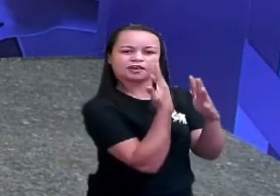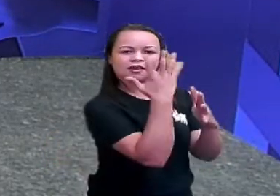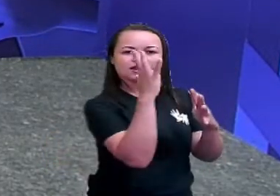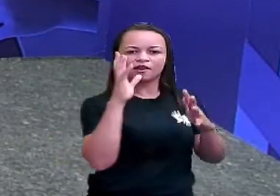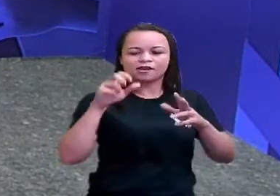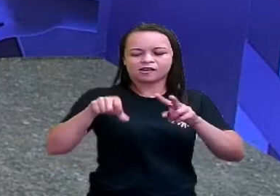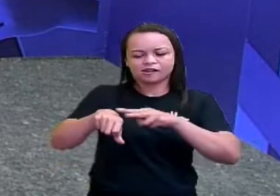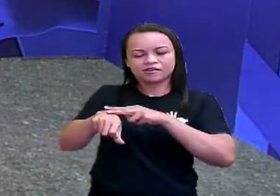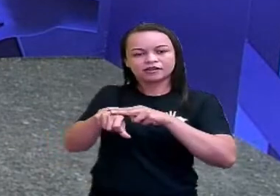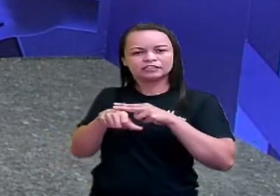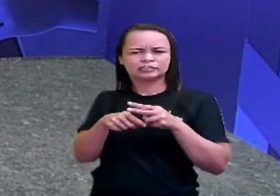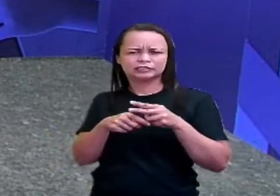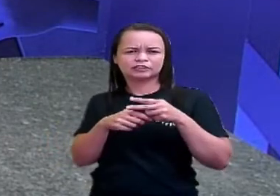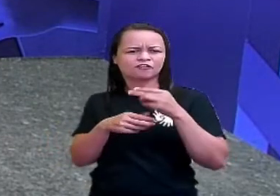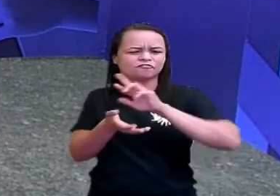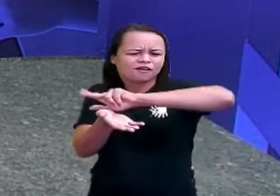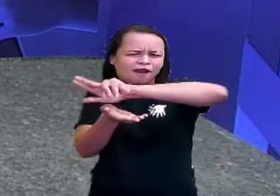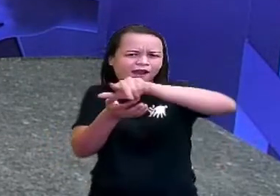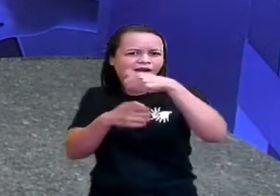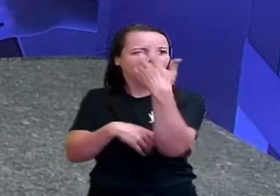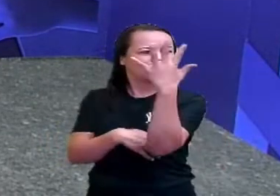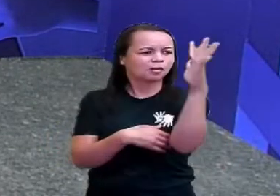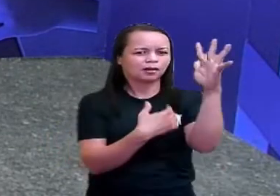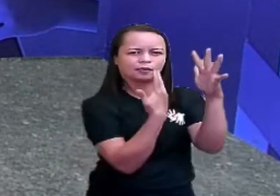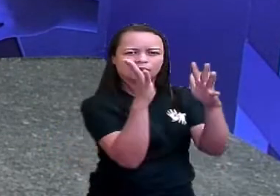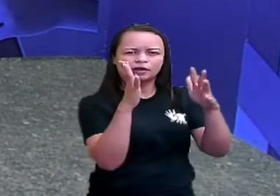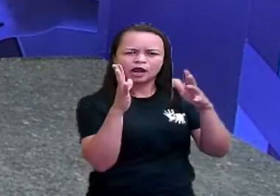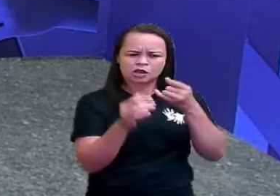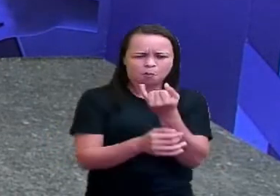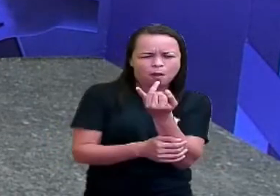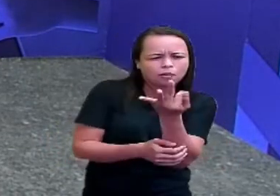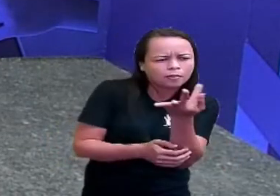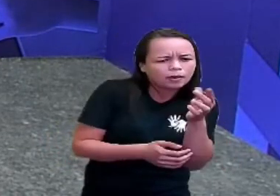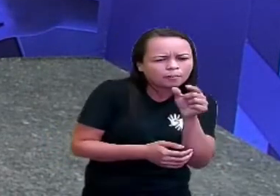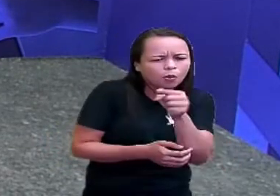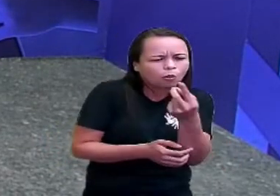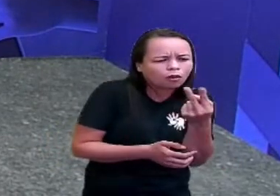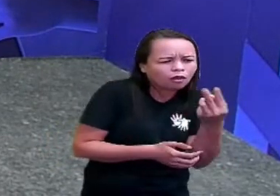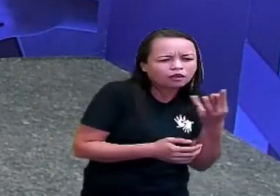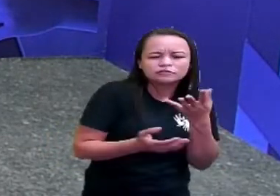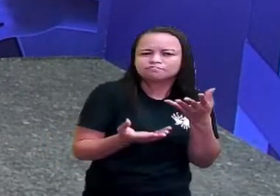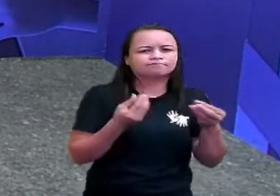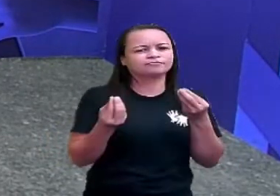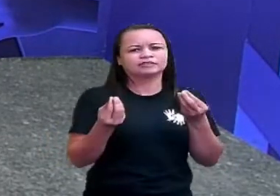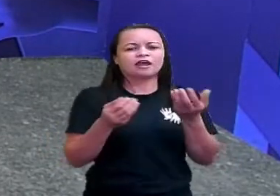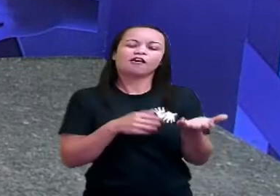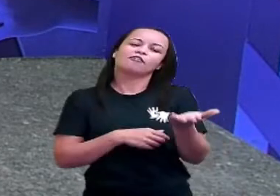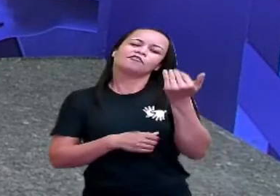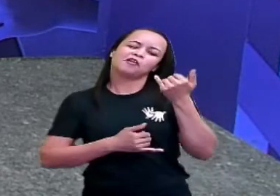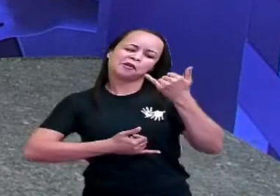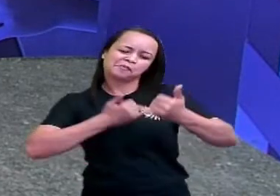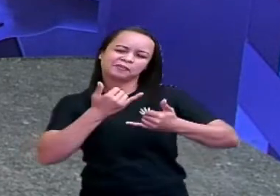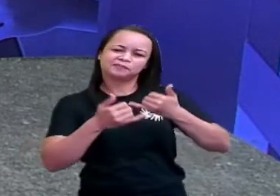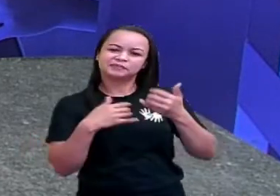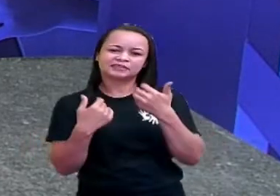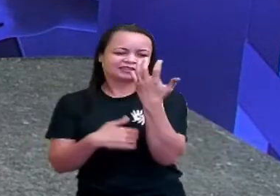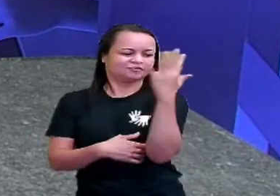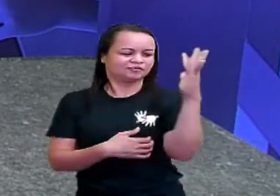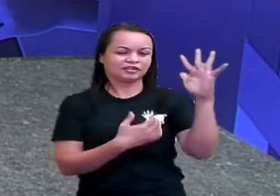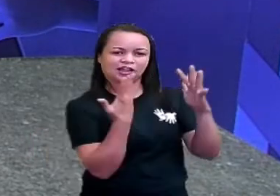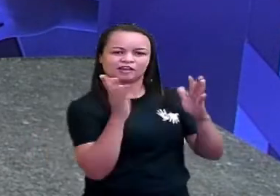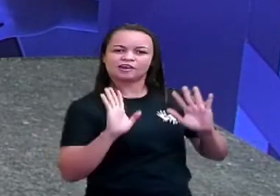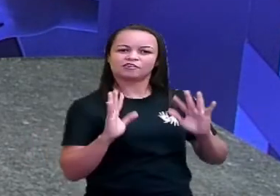que a gente não consegue nem contar. Vem brincar, que hoje é festa na floresta e os bichinhos vão